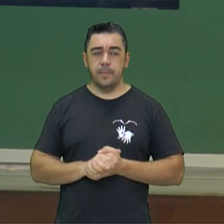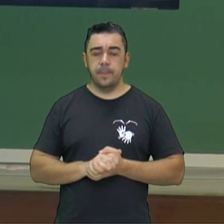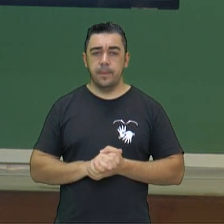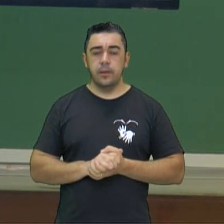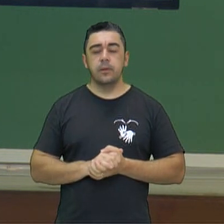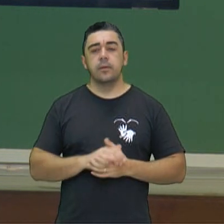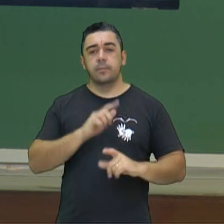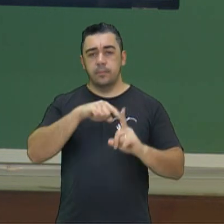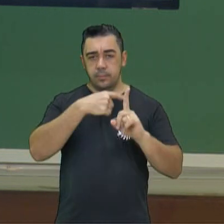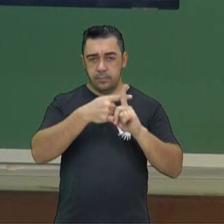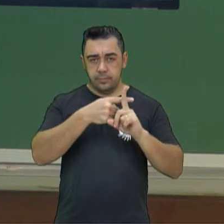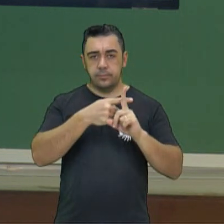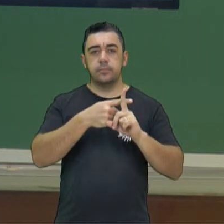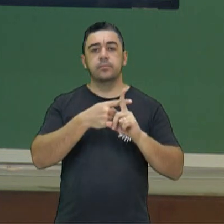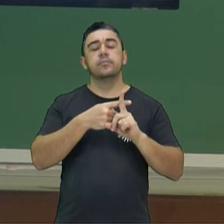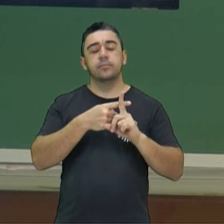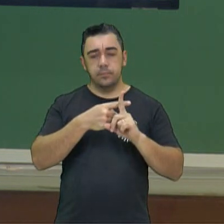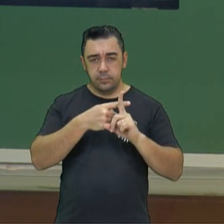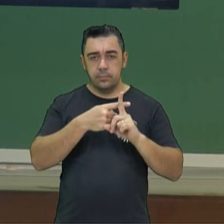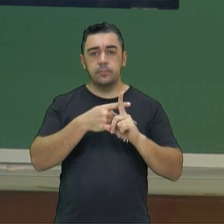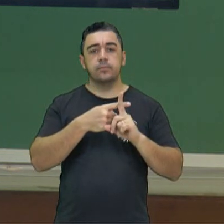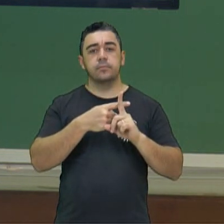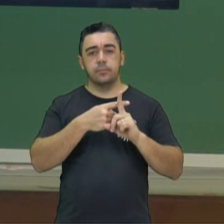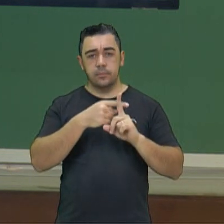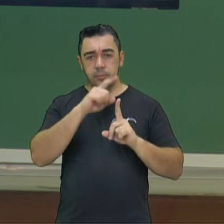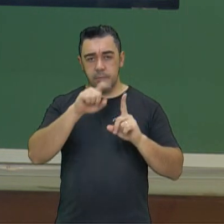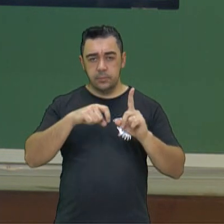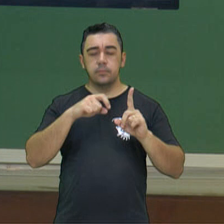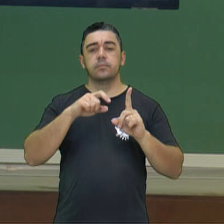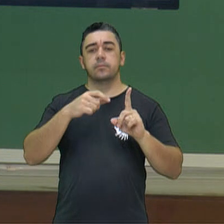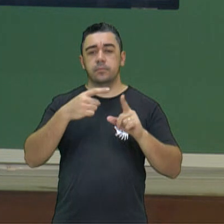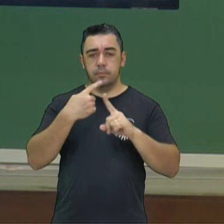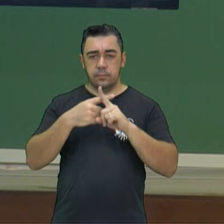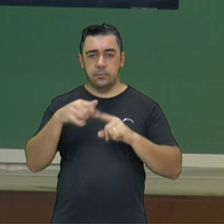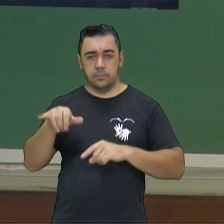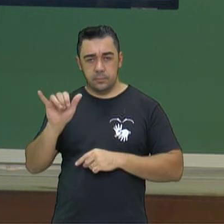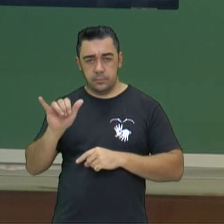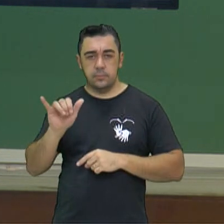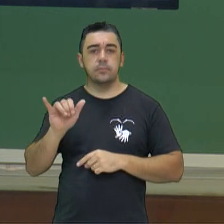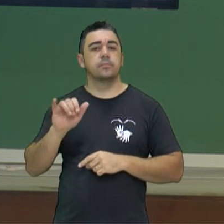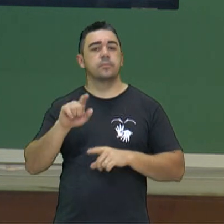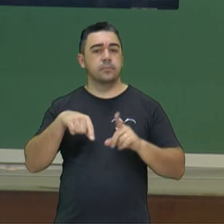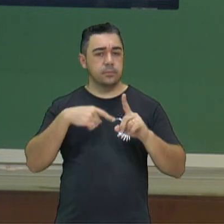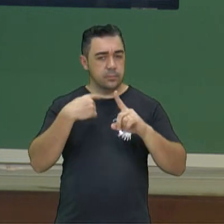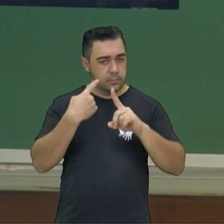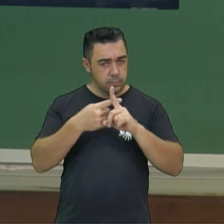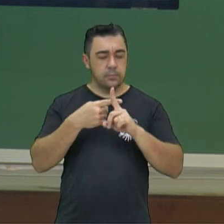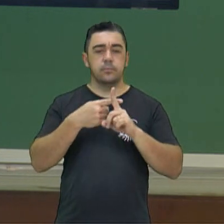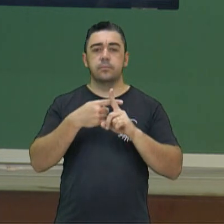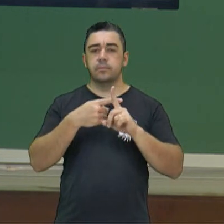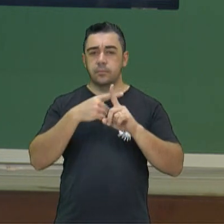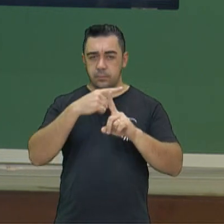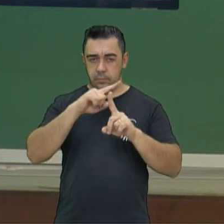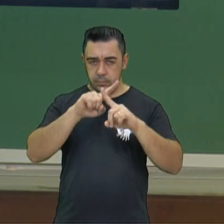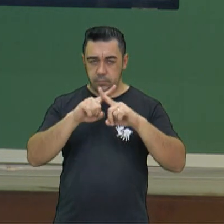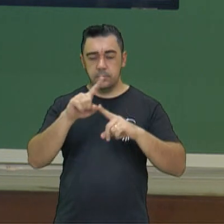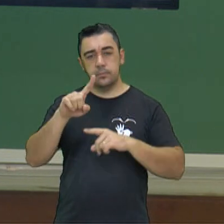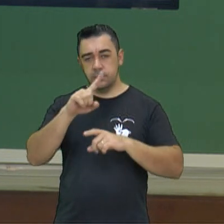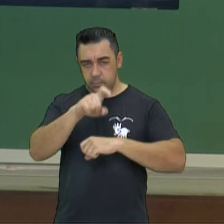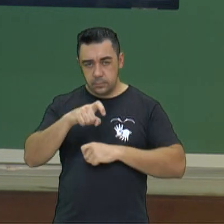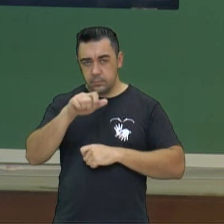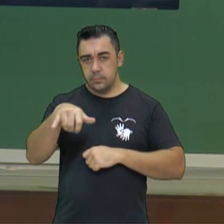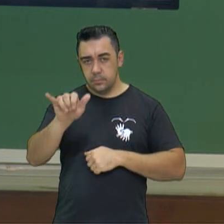mais x vezes y, depois mais o y vezes x, mais xy ou